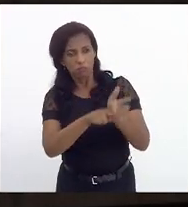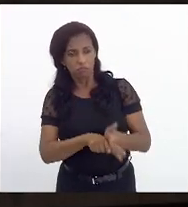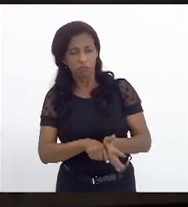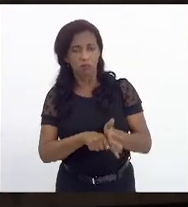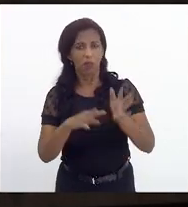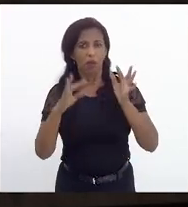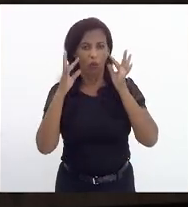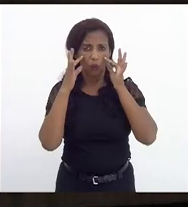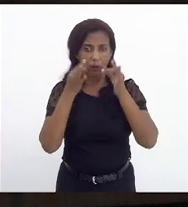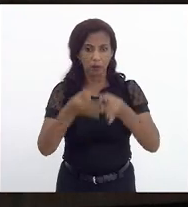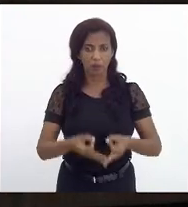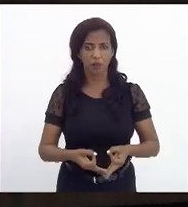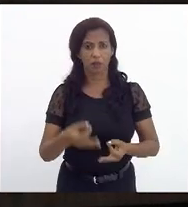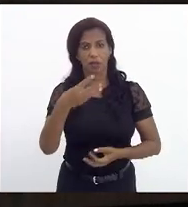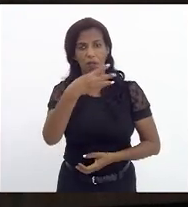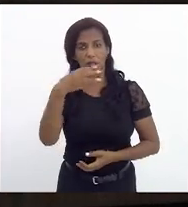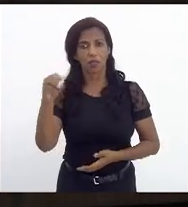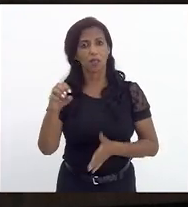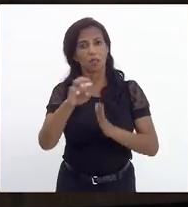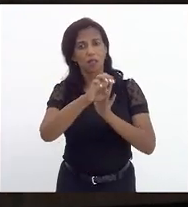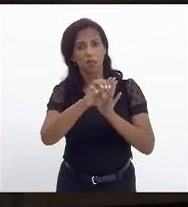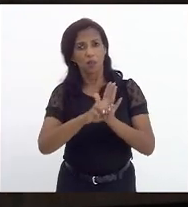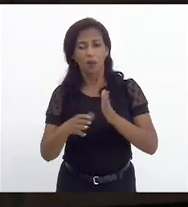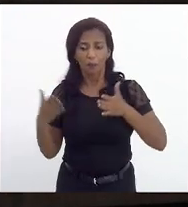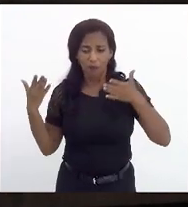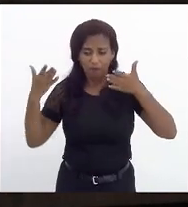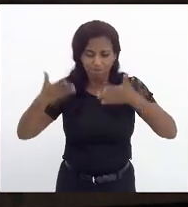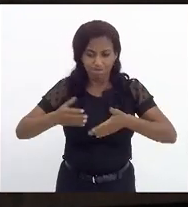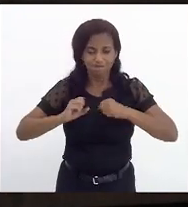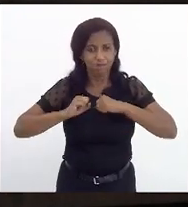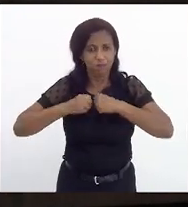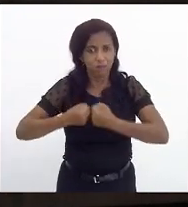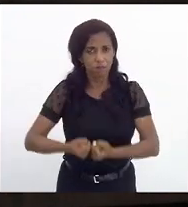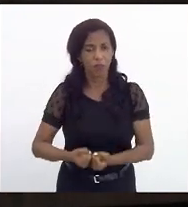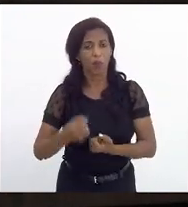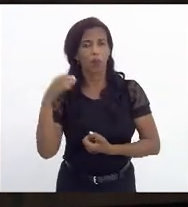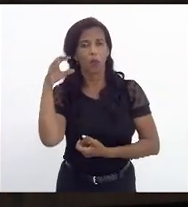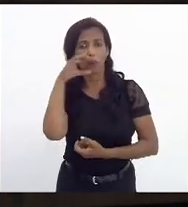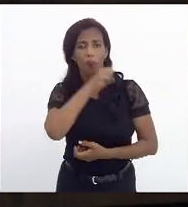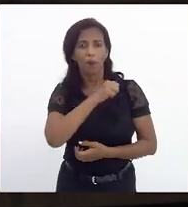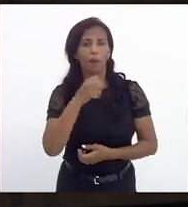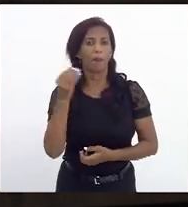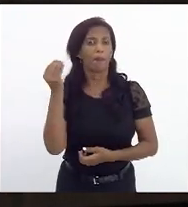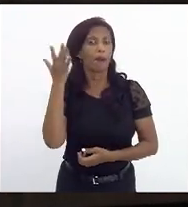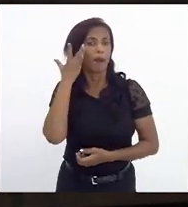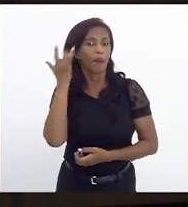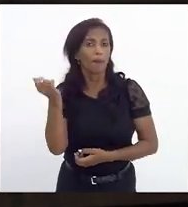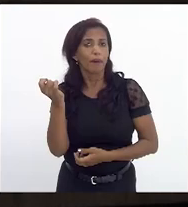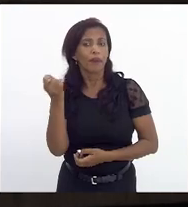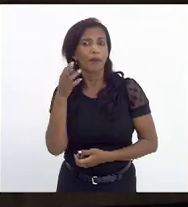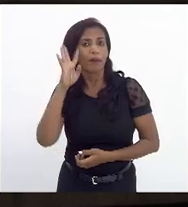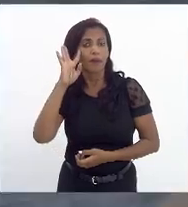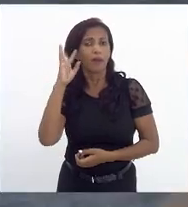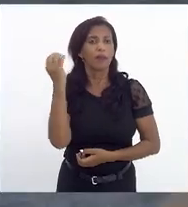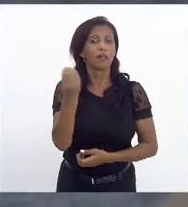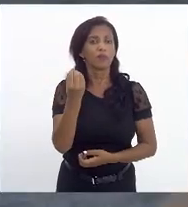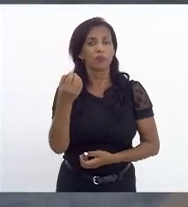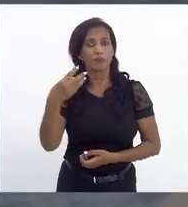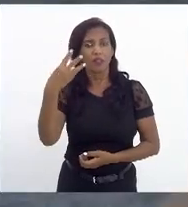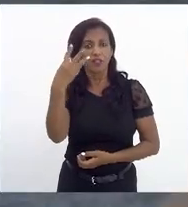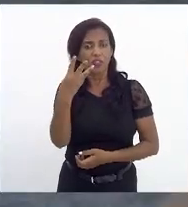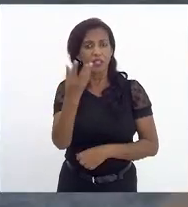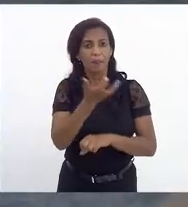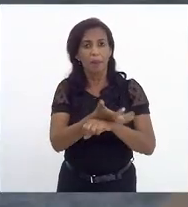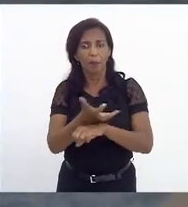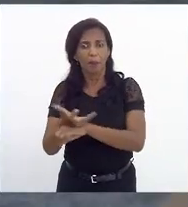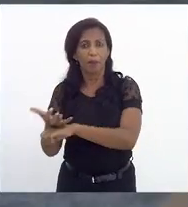atenção essas 300 emendas, porque nós nos debruçamos com velocidade para tentar amanhã resolver as três matérias,